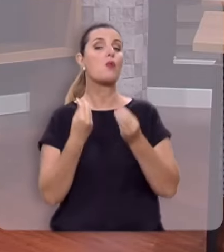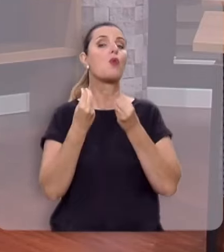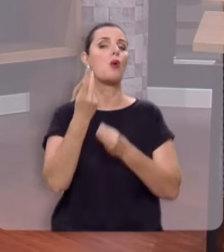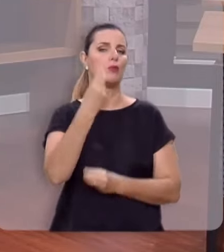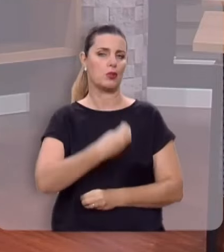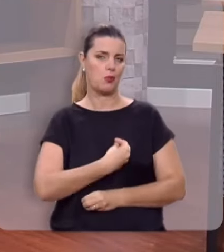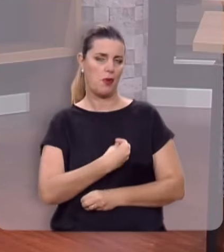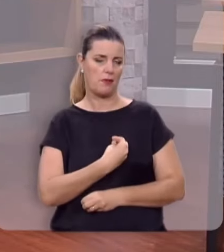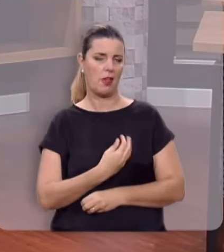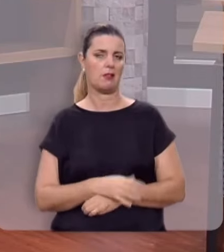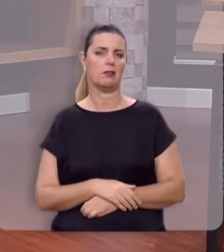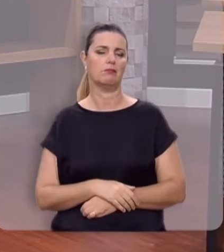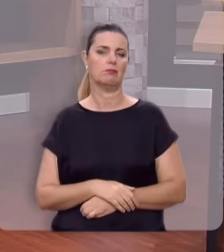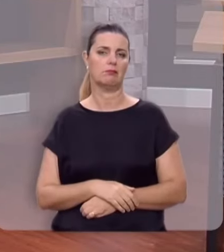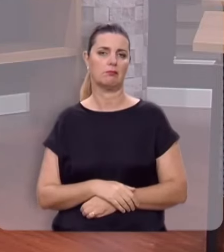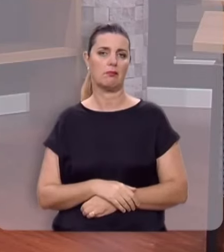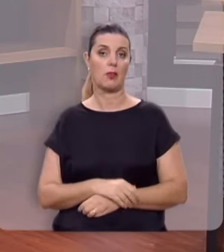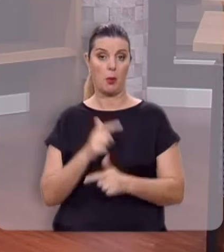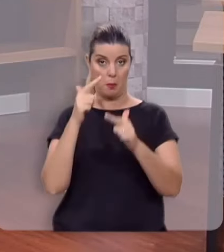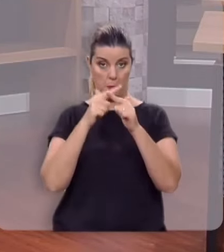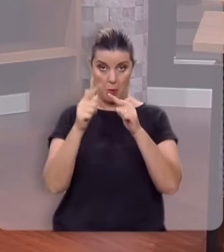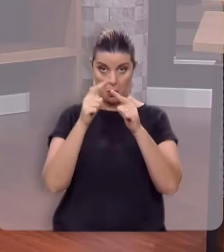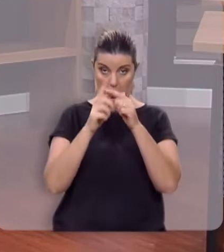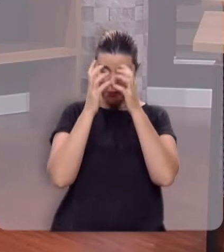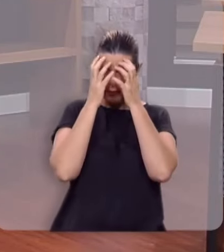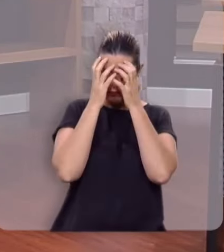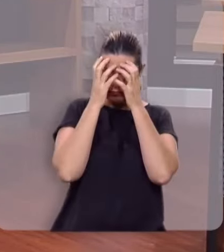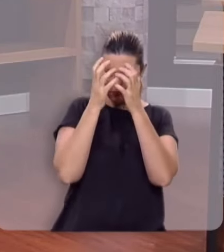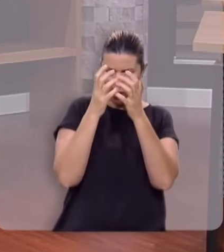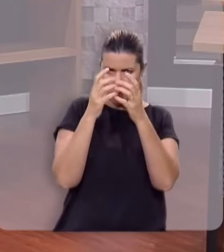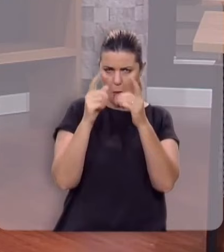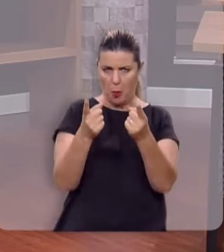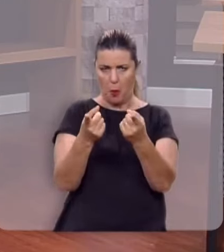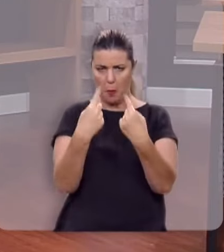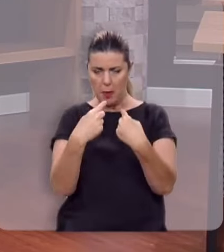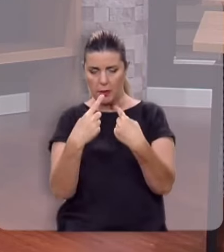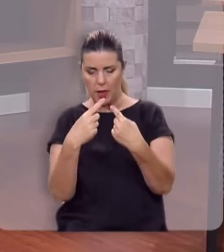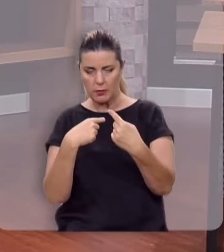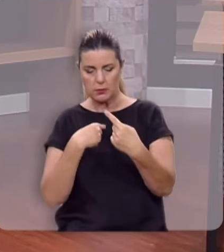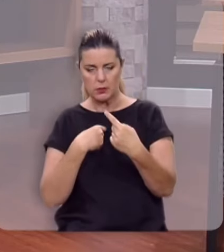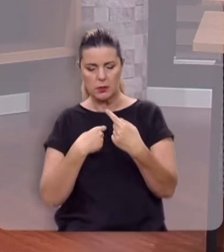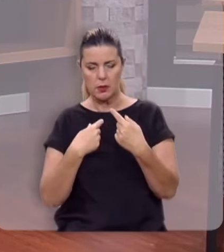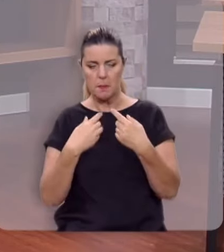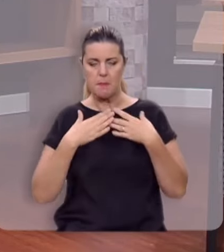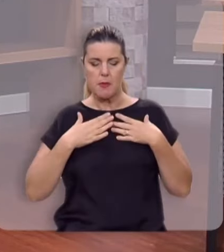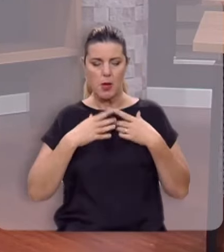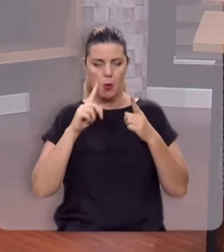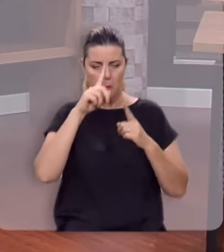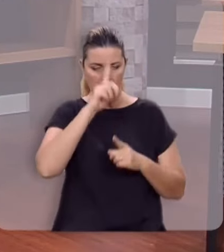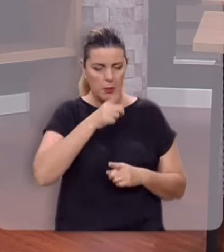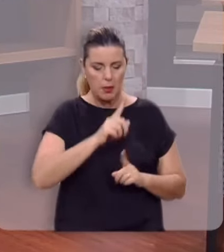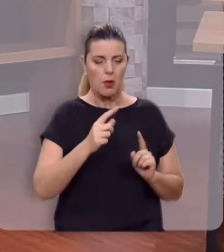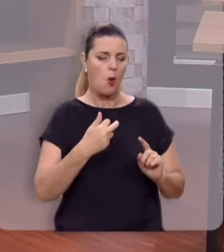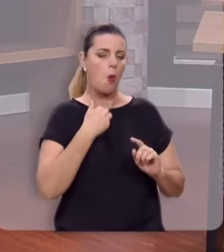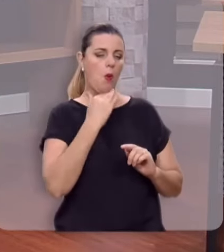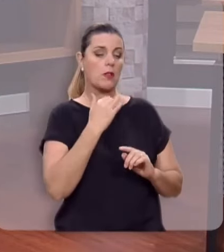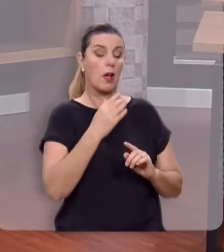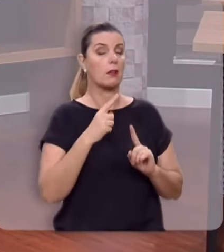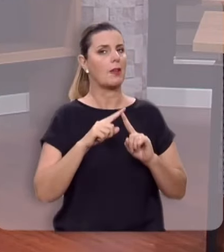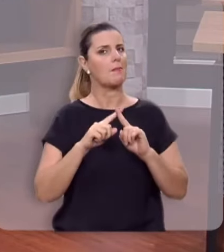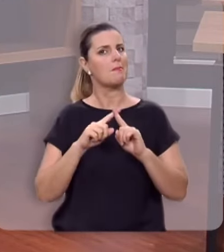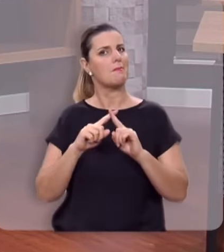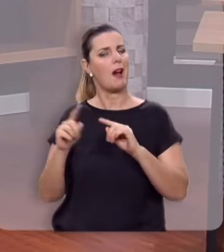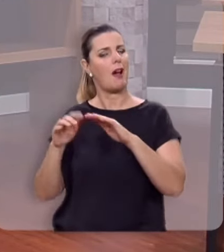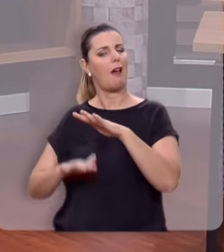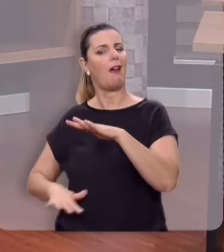está. A tempestade não obedece ao seu comando, mas a tempestade